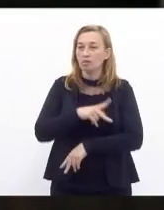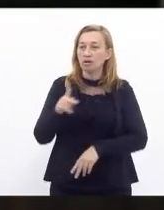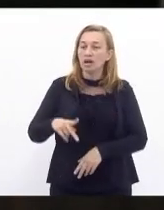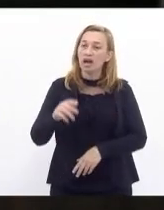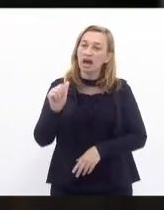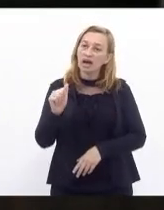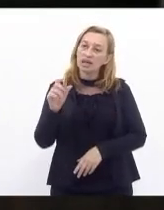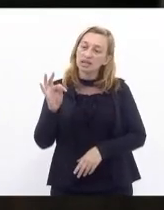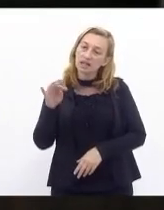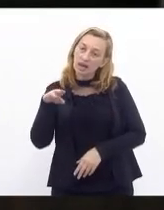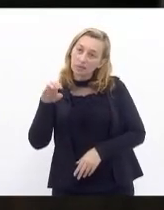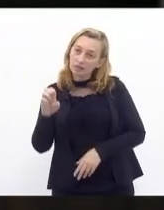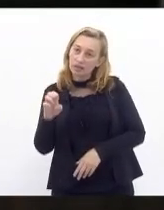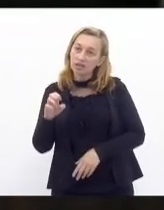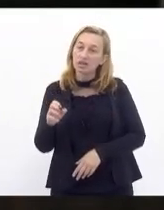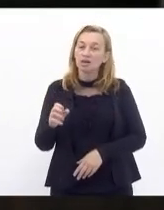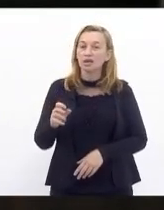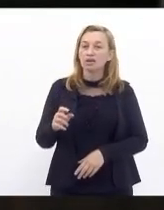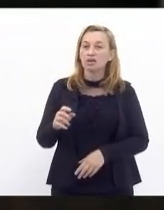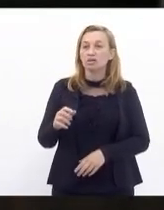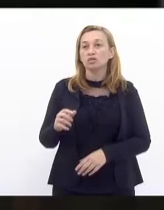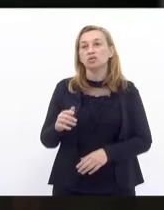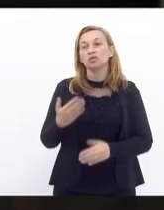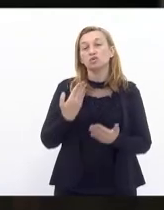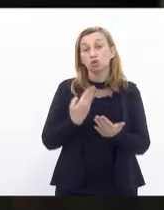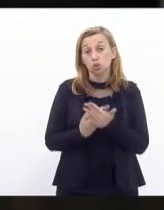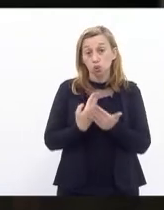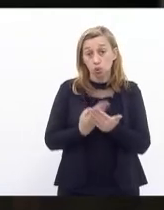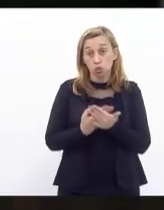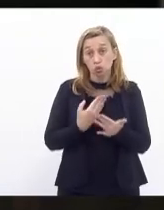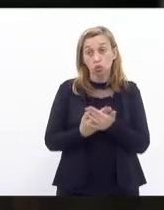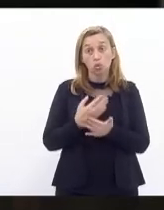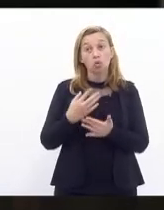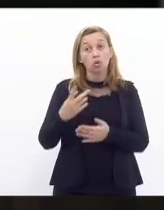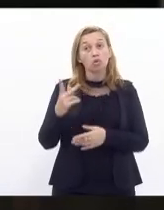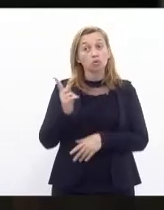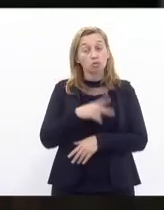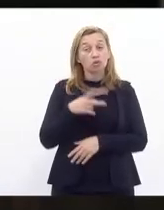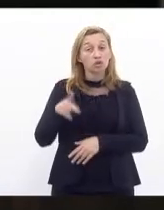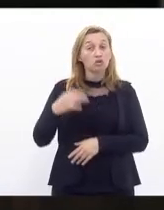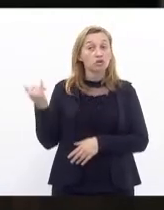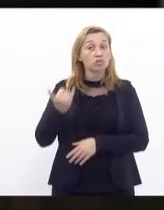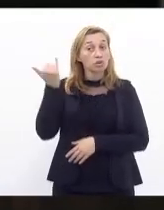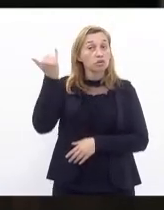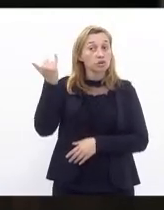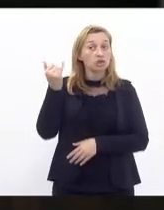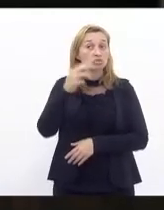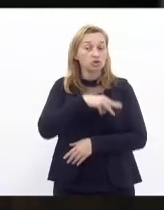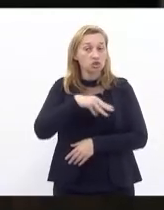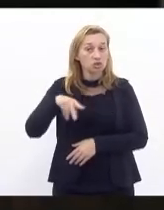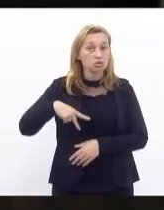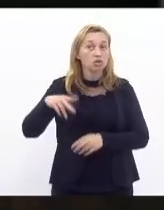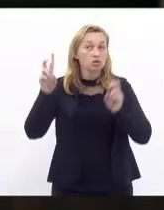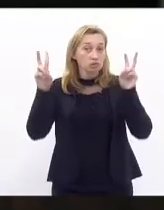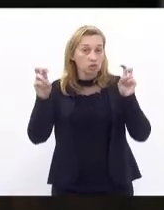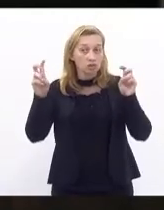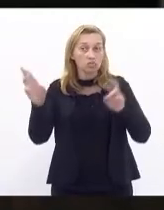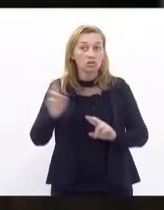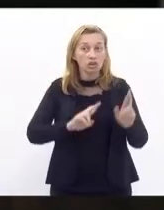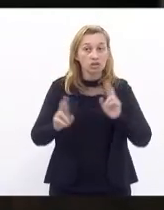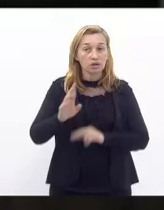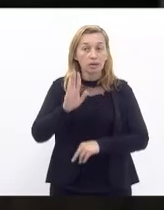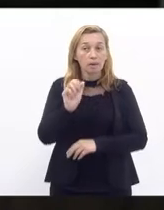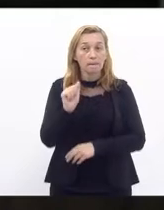Adacto, que é inclusive um dos maiores estudiosos, presta inclusive assessoria ao Ministério Público nas questões relativas ao